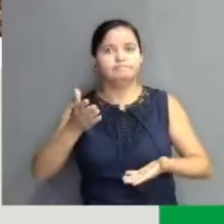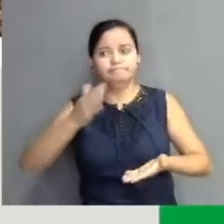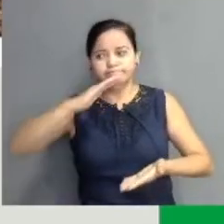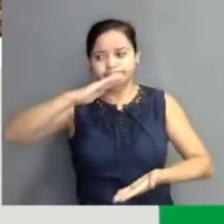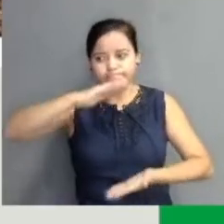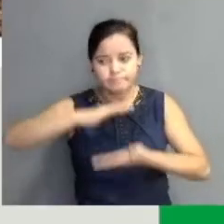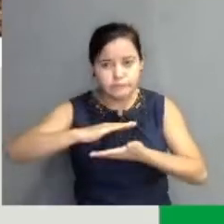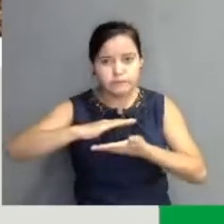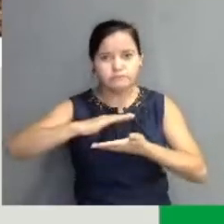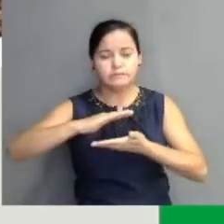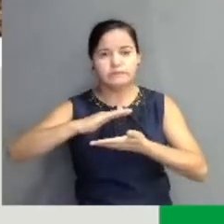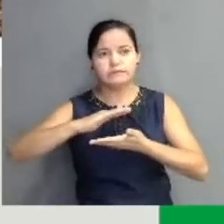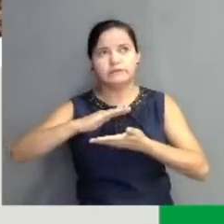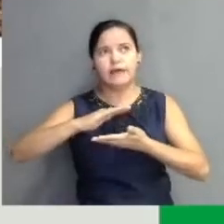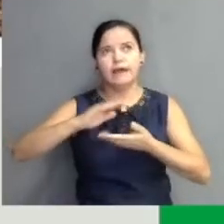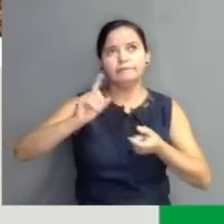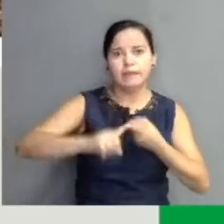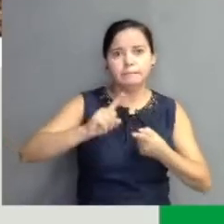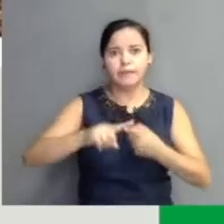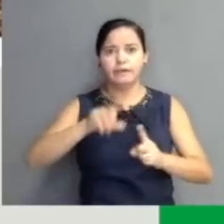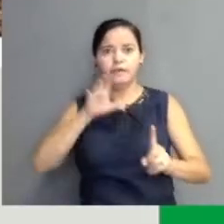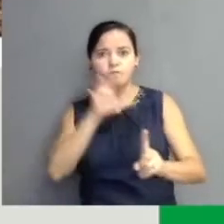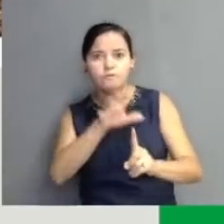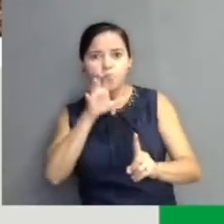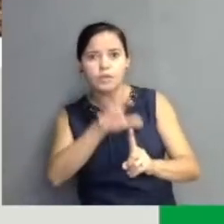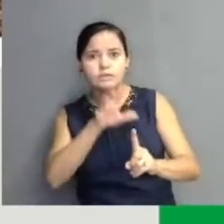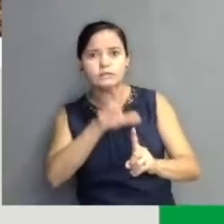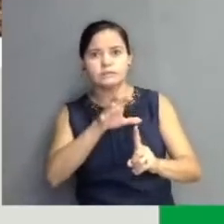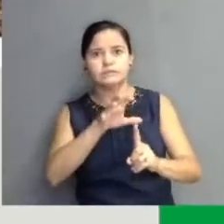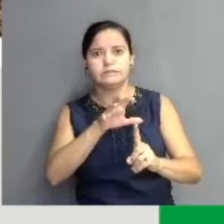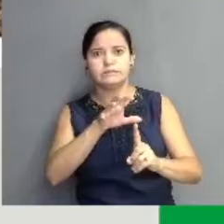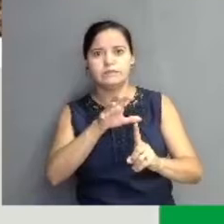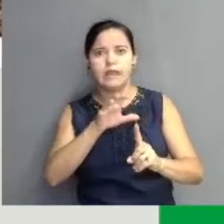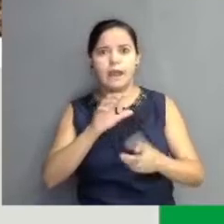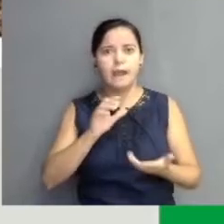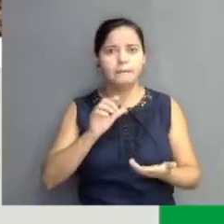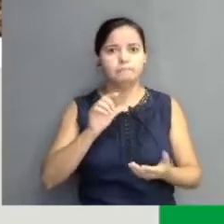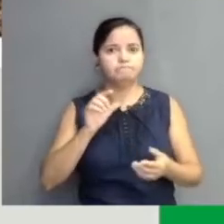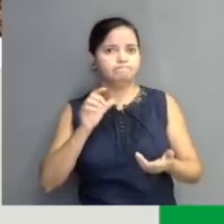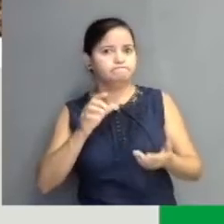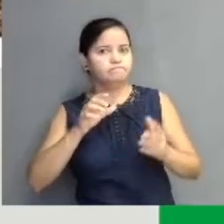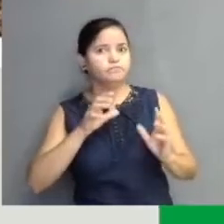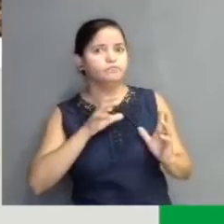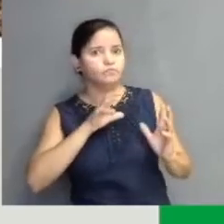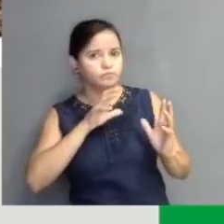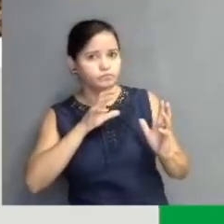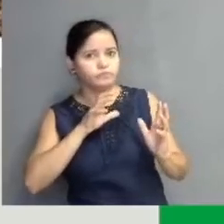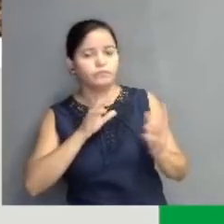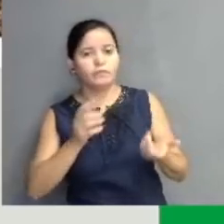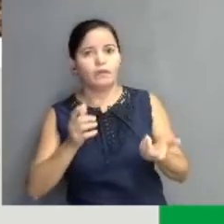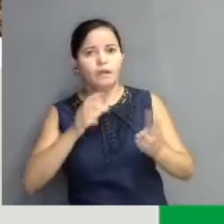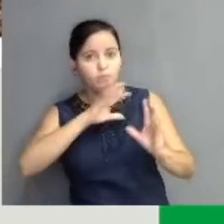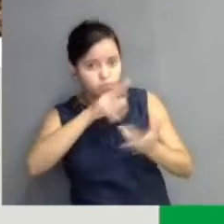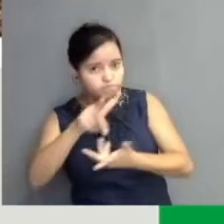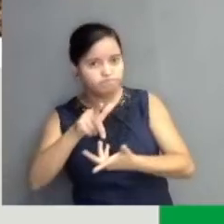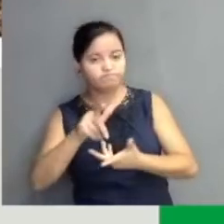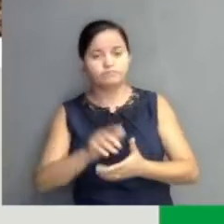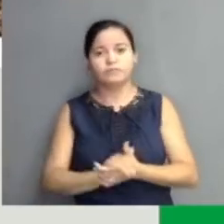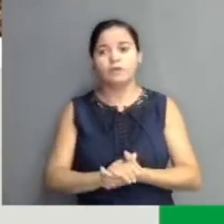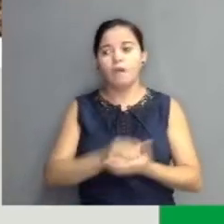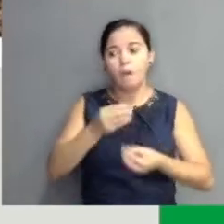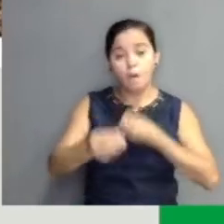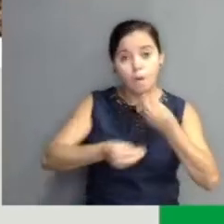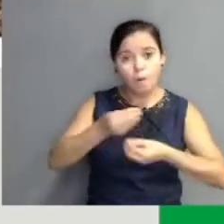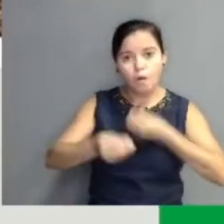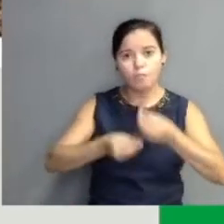esse impacto de minimizar não muda muito a história e o destino desse lixo. E não preciso nem falar para